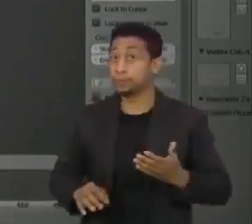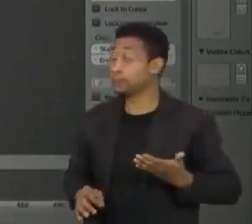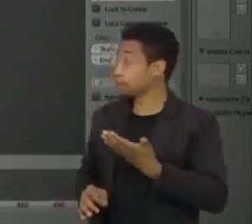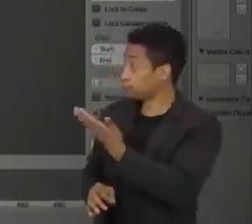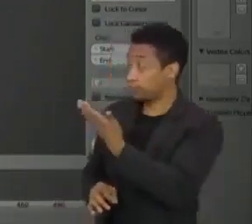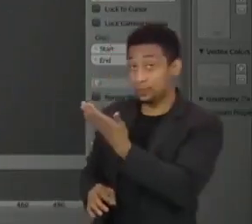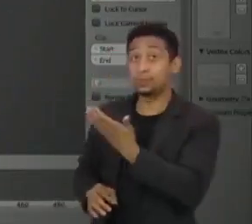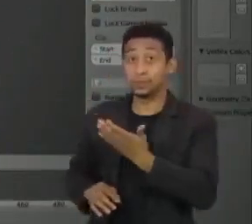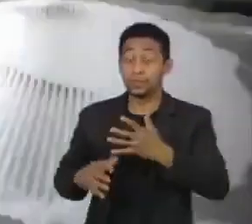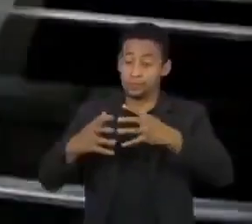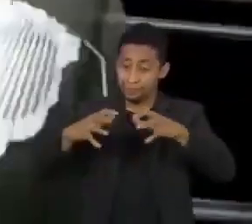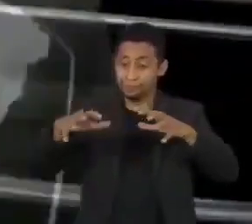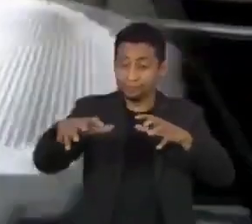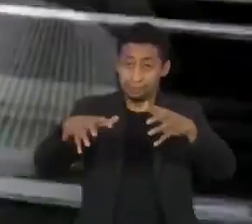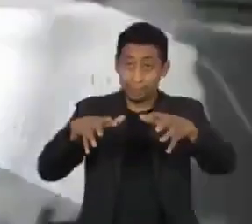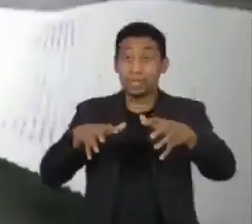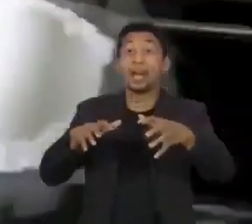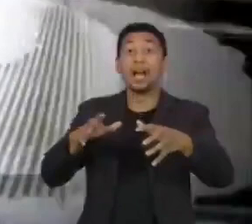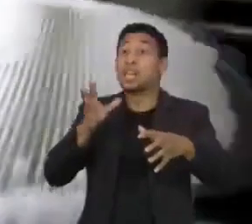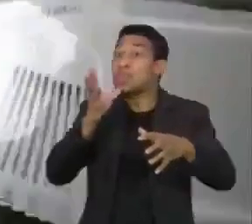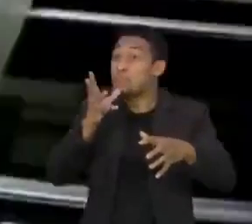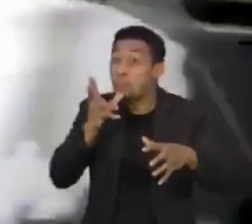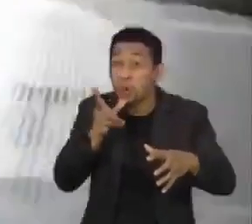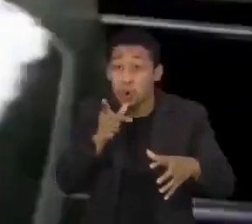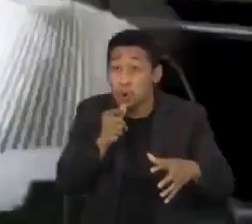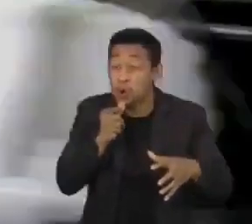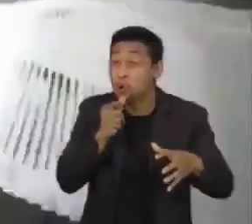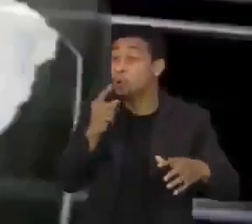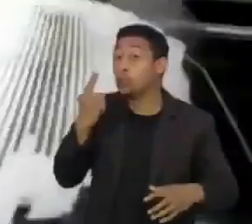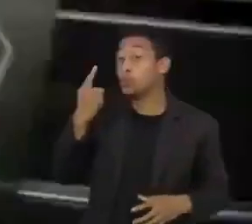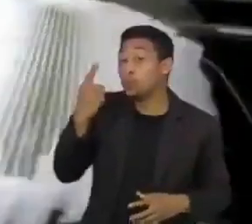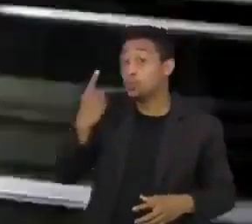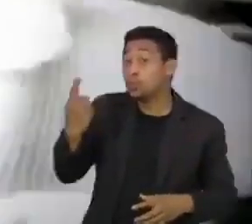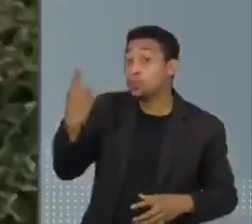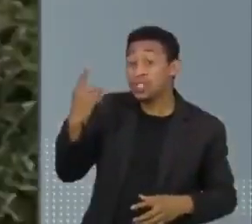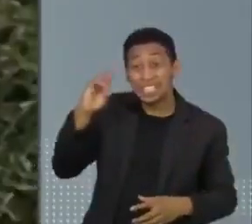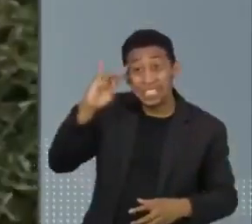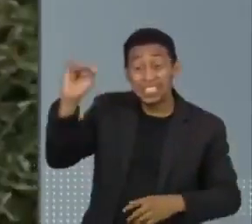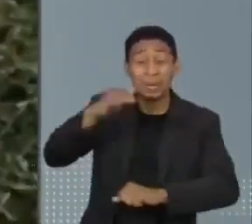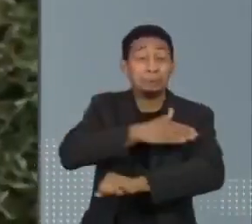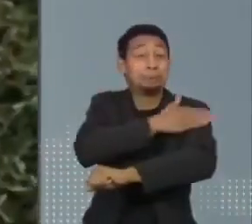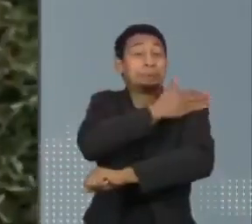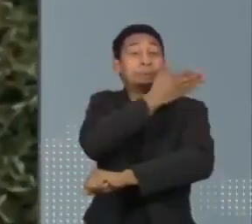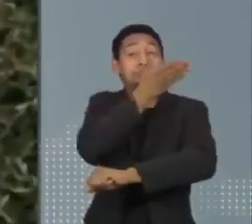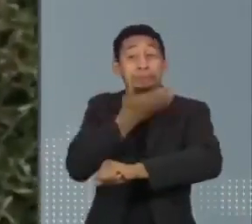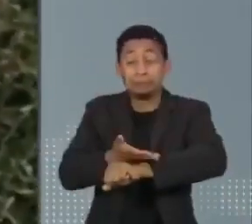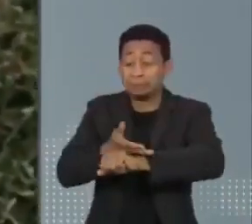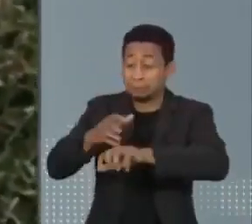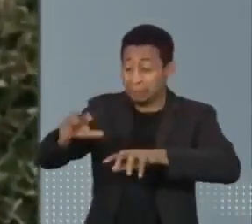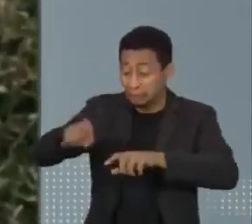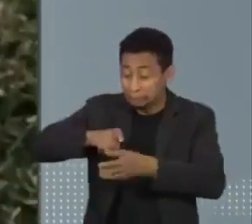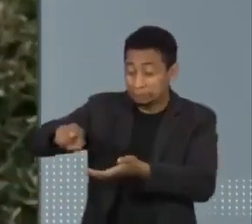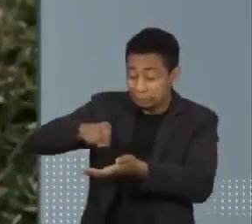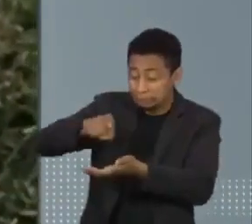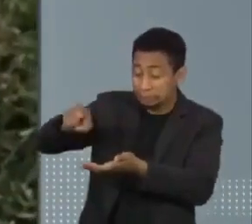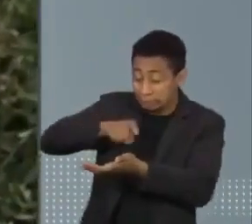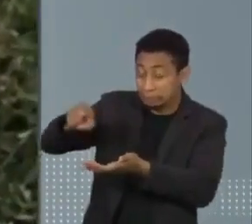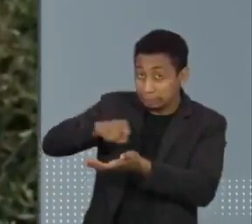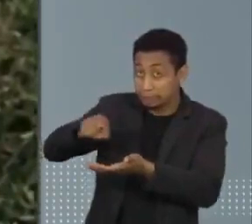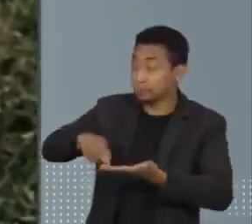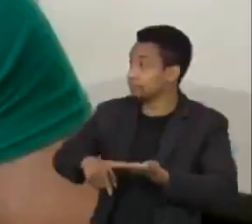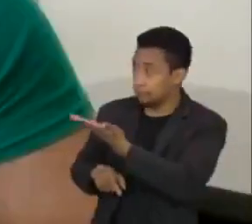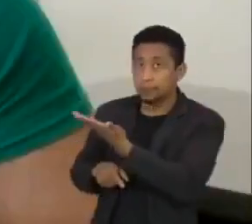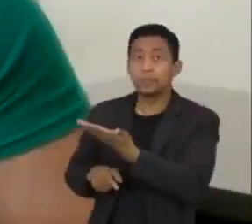em 4 partes, demorou mais de um dia para imprimir cada um desses pedaços. Uma equipe implantou o novo casco em Fred e